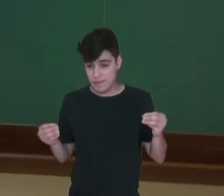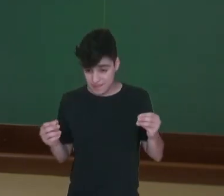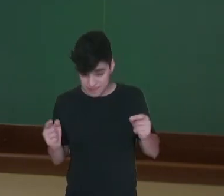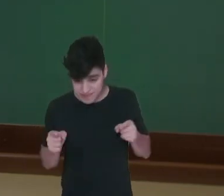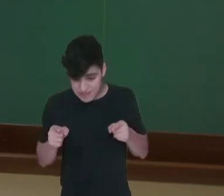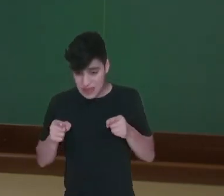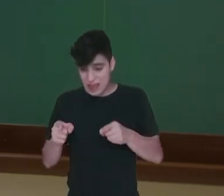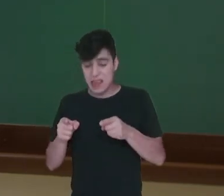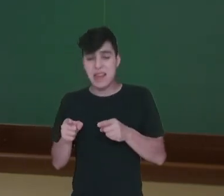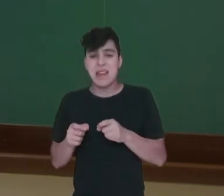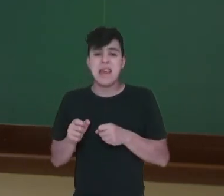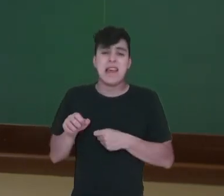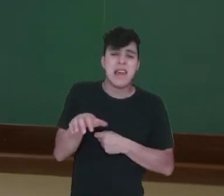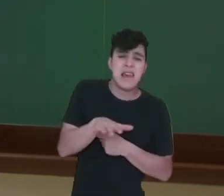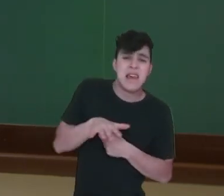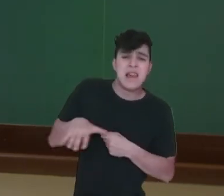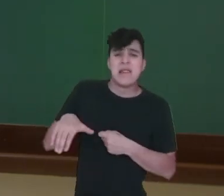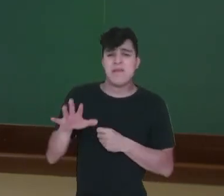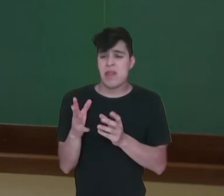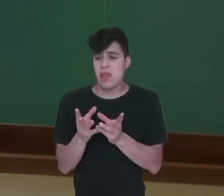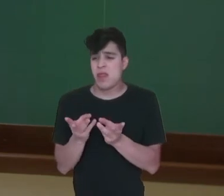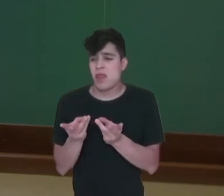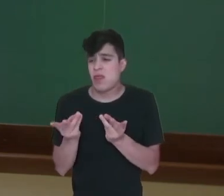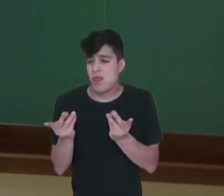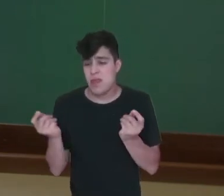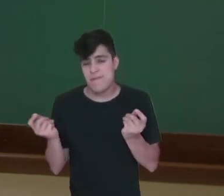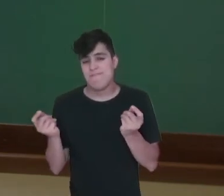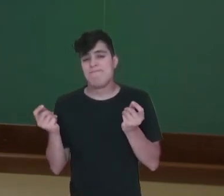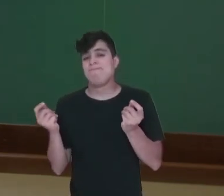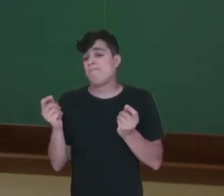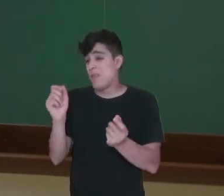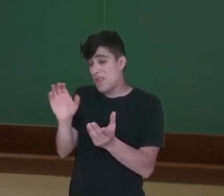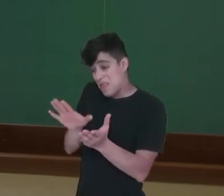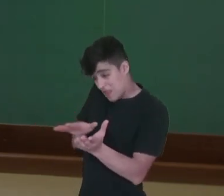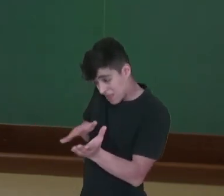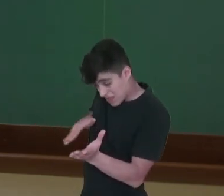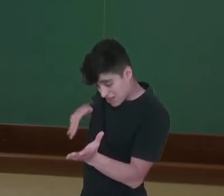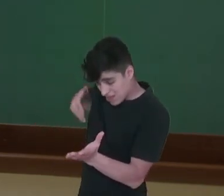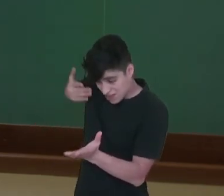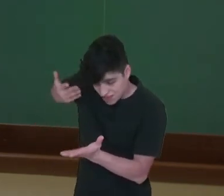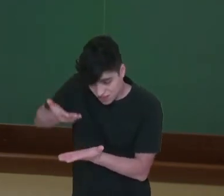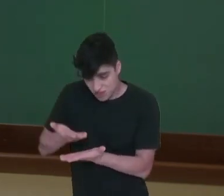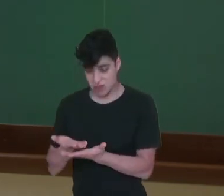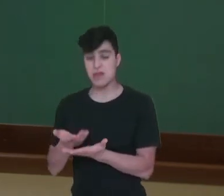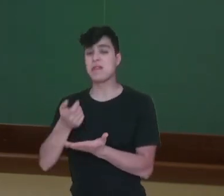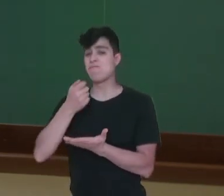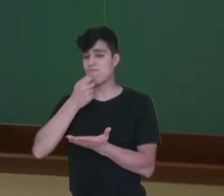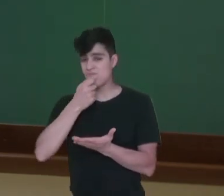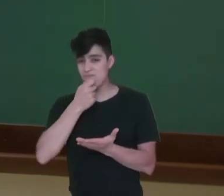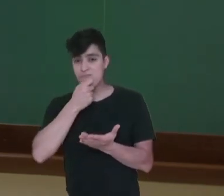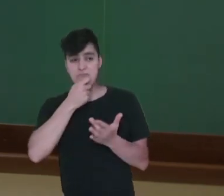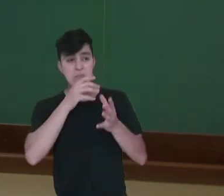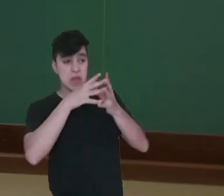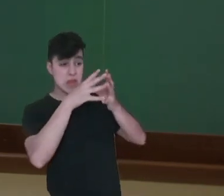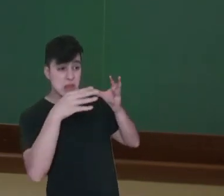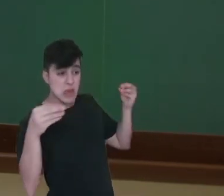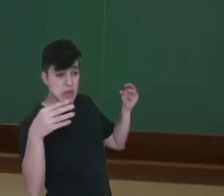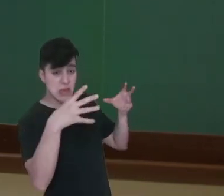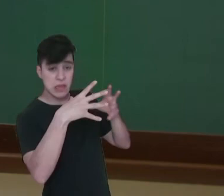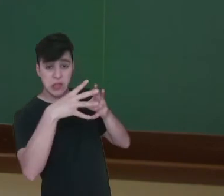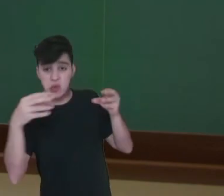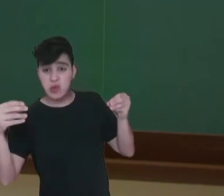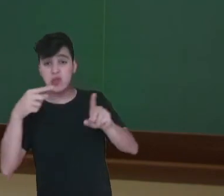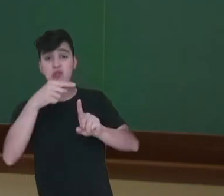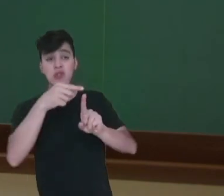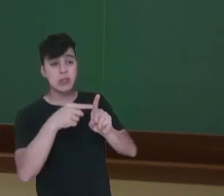área que foi mais desmatada e a área que sofre ali com essa questão ali de extinguir totalmente as espécies